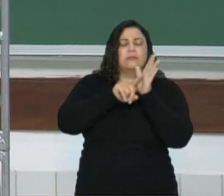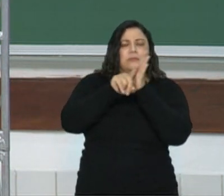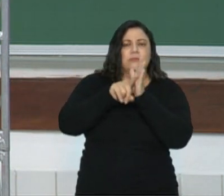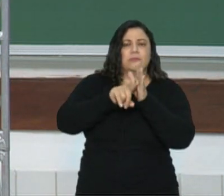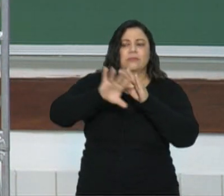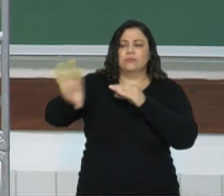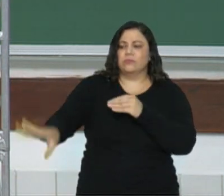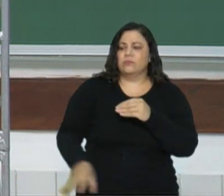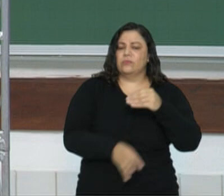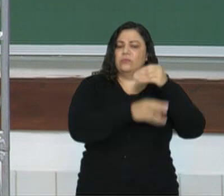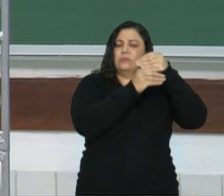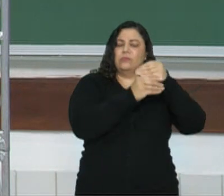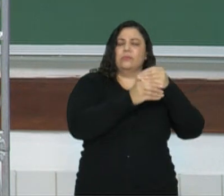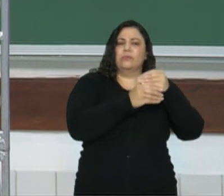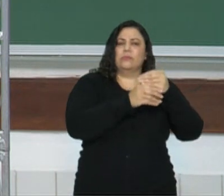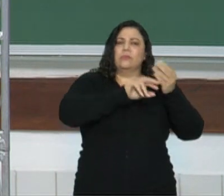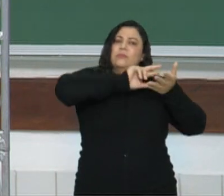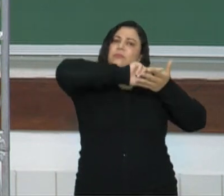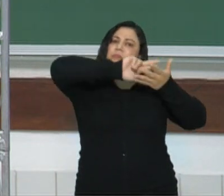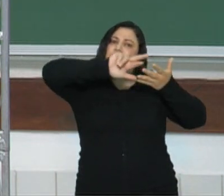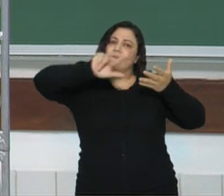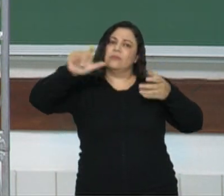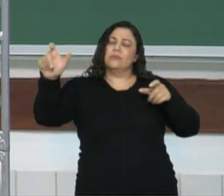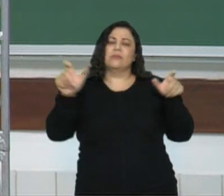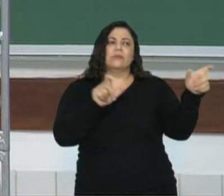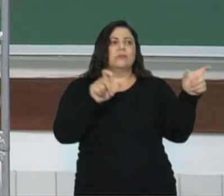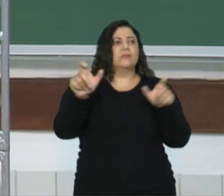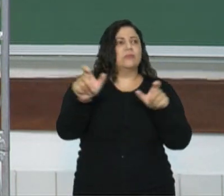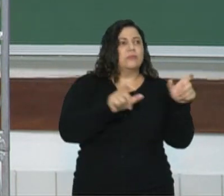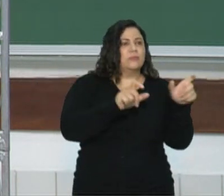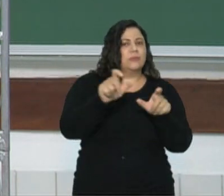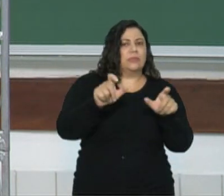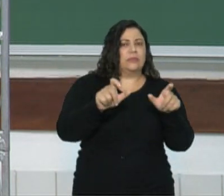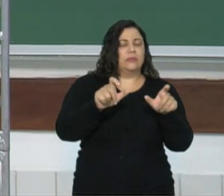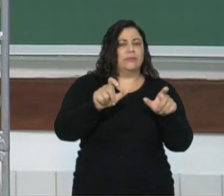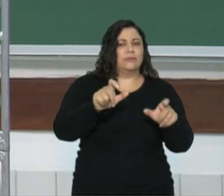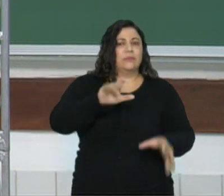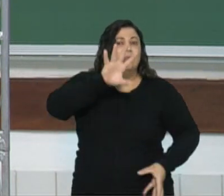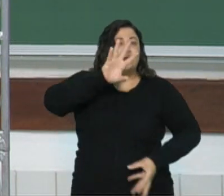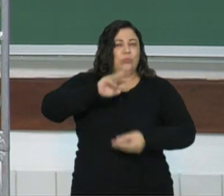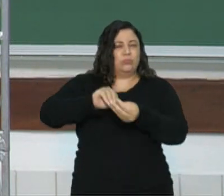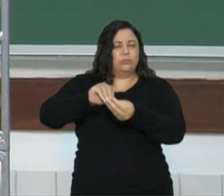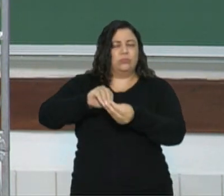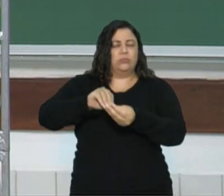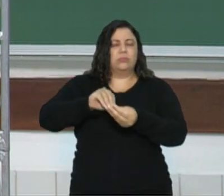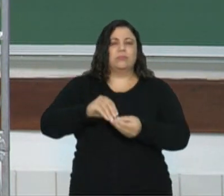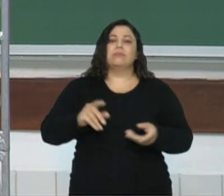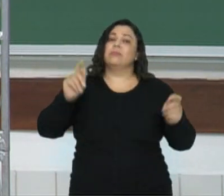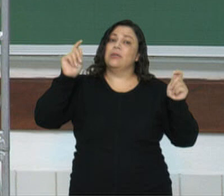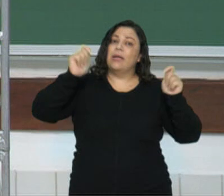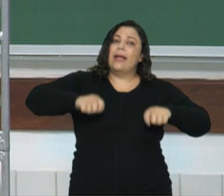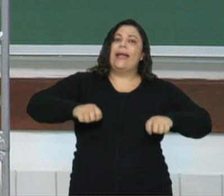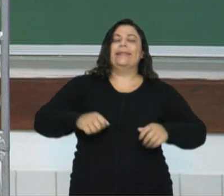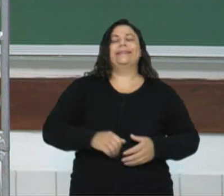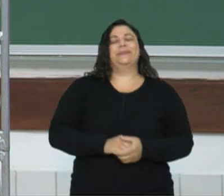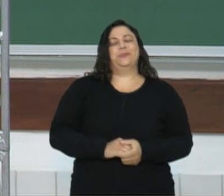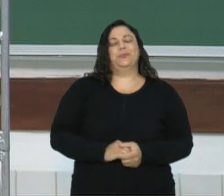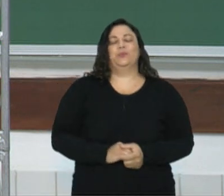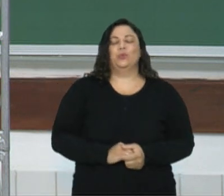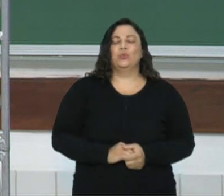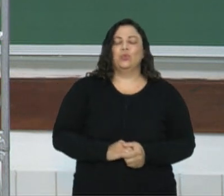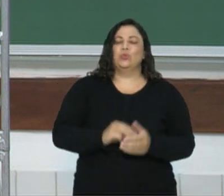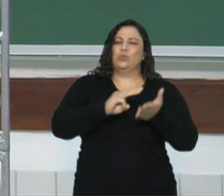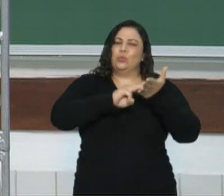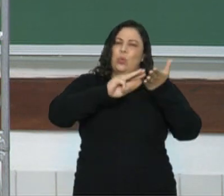que junta os vários pedaços dos vários cientistas para formar um todo. Então, daí o método cartesiano